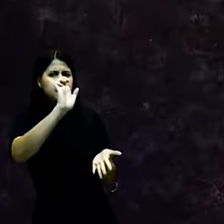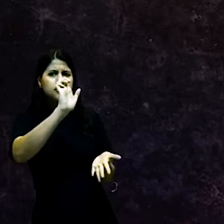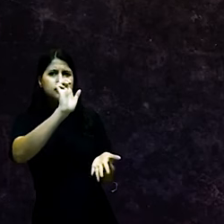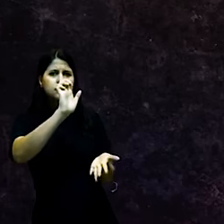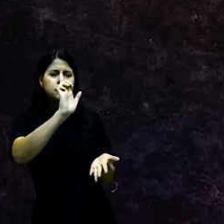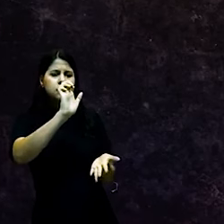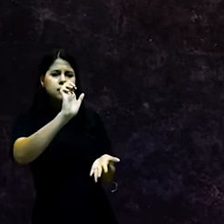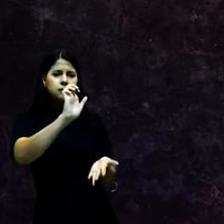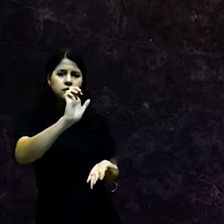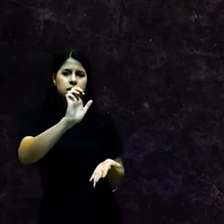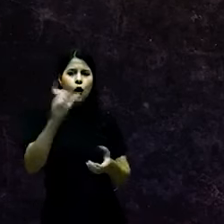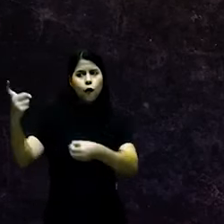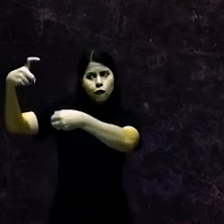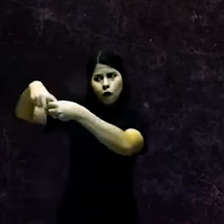vá.